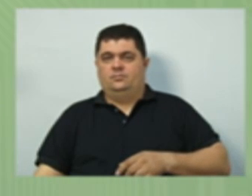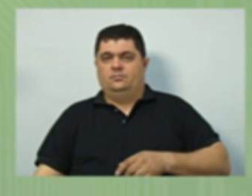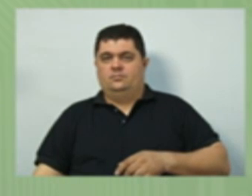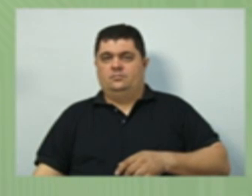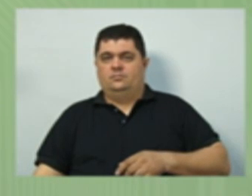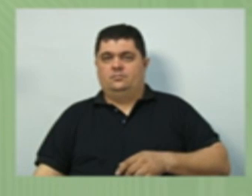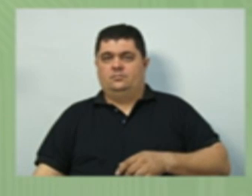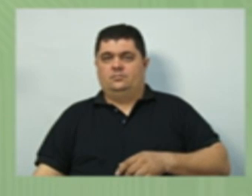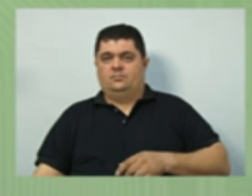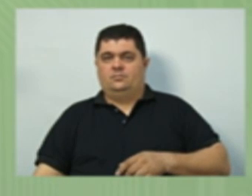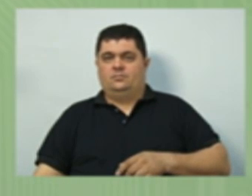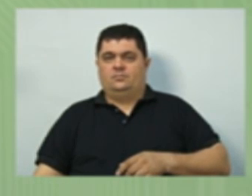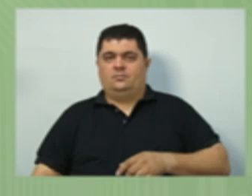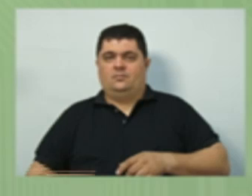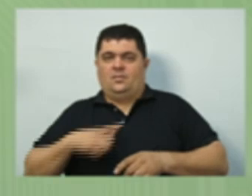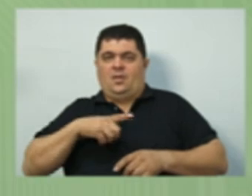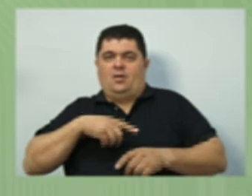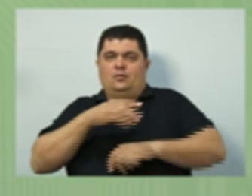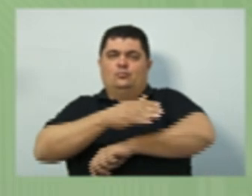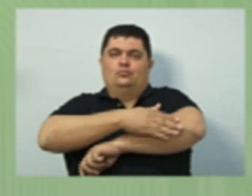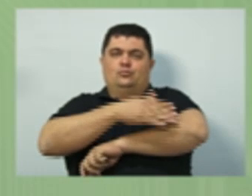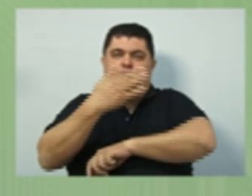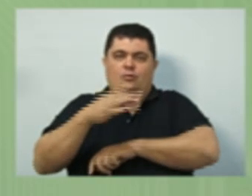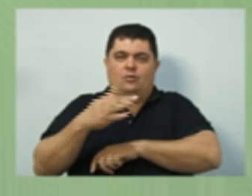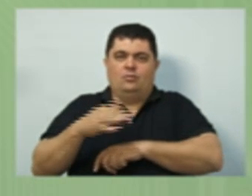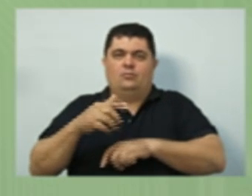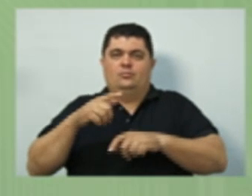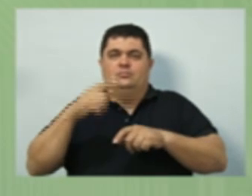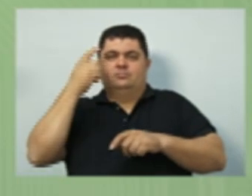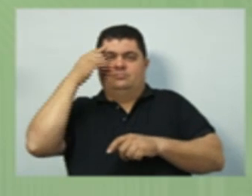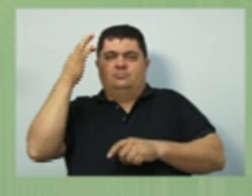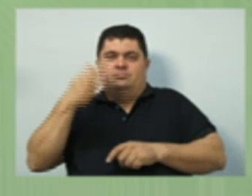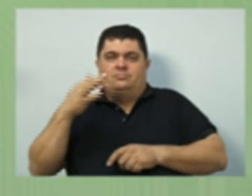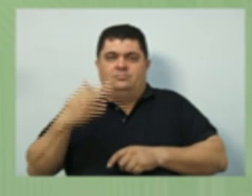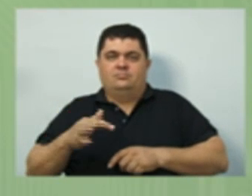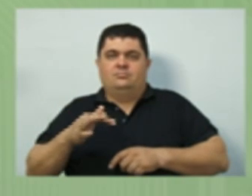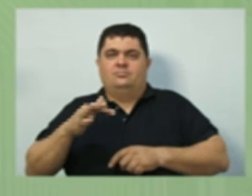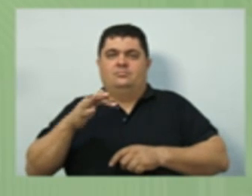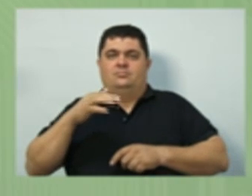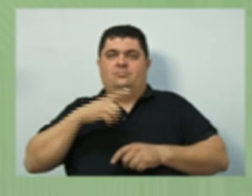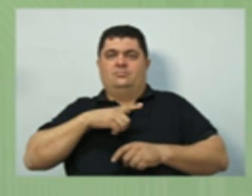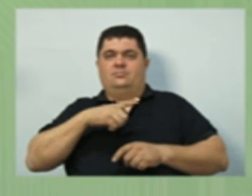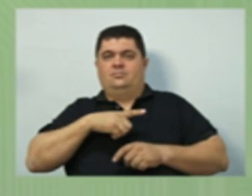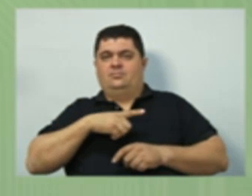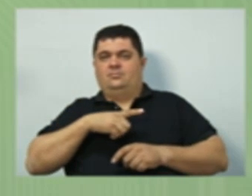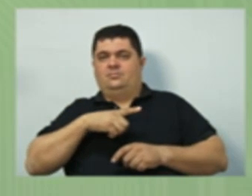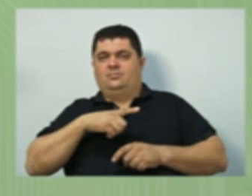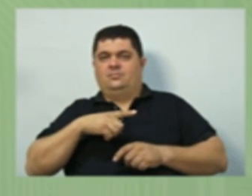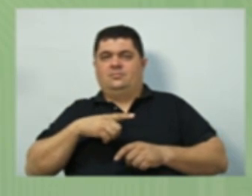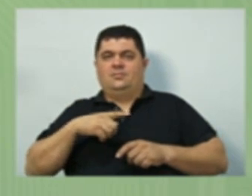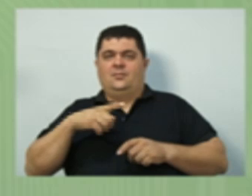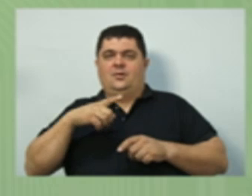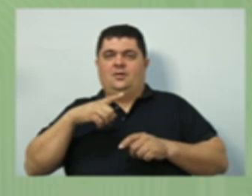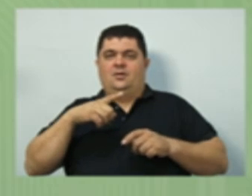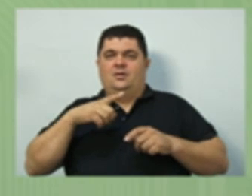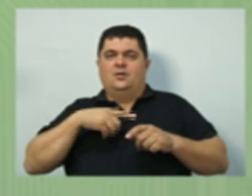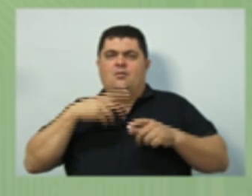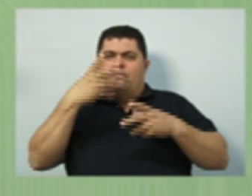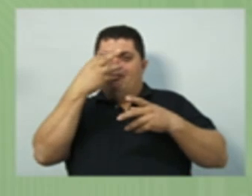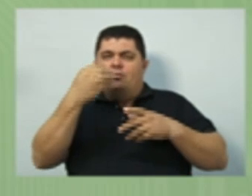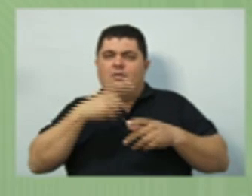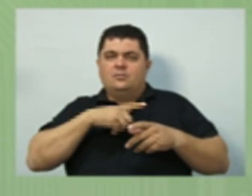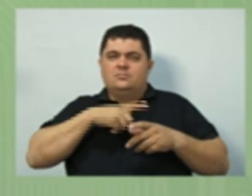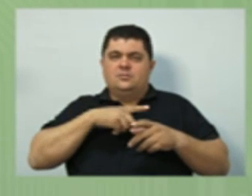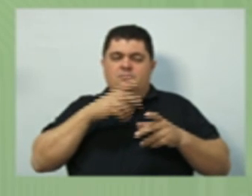Dor na costa, dor no cotovelo, dor de cabeça de tanto pensar. Aqui você viu uma imagem aparecendo de uma